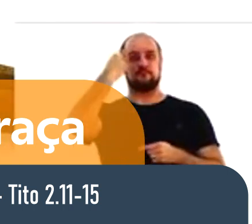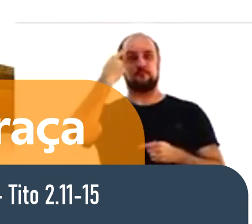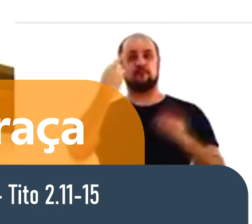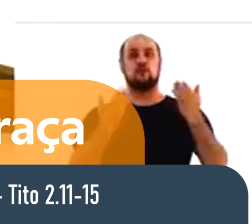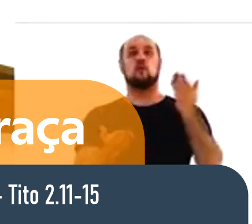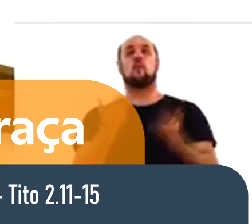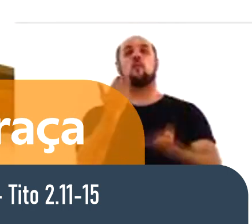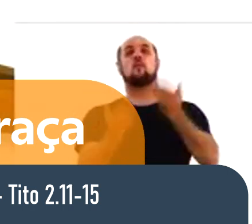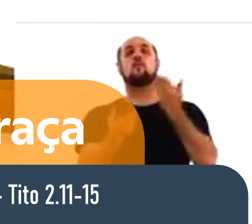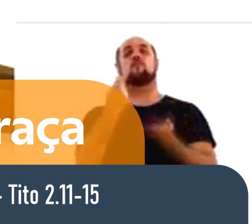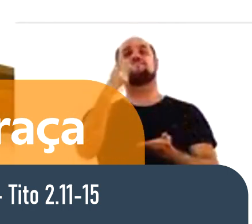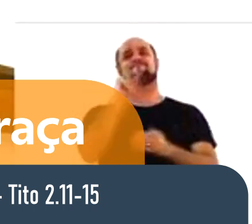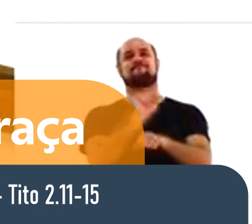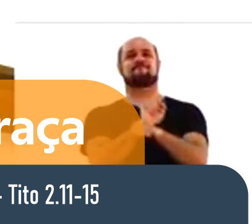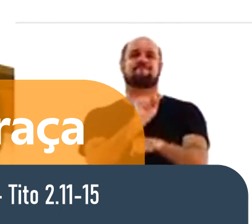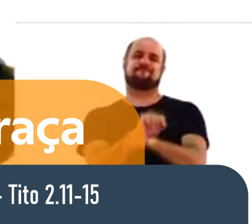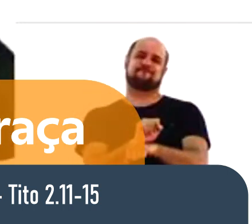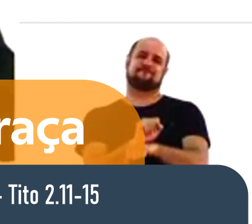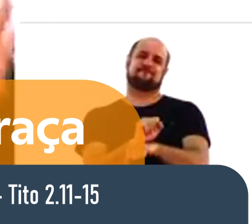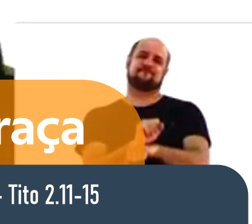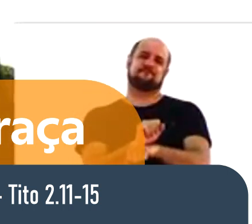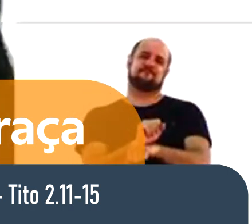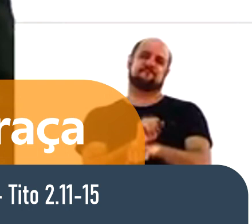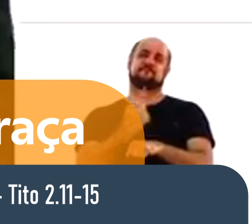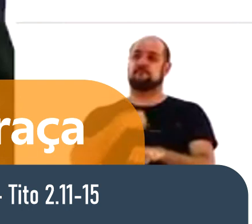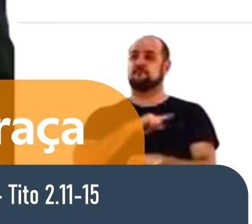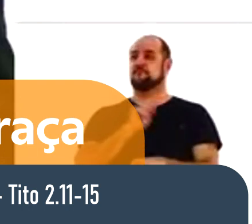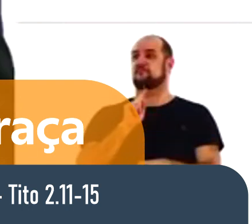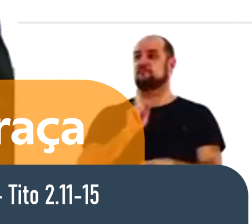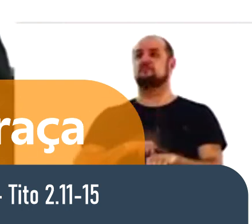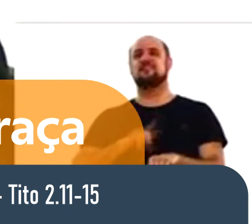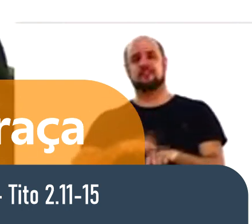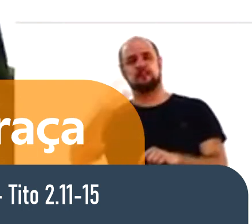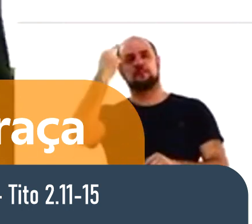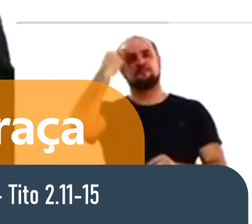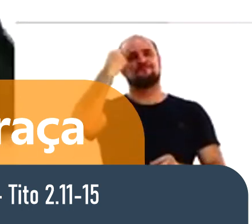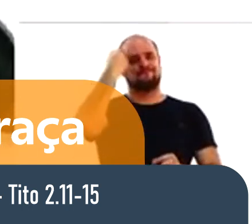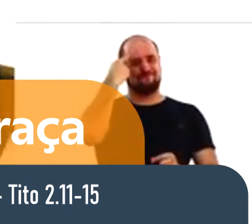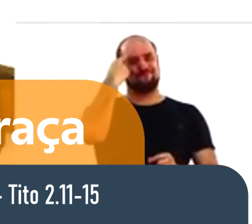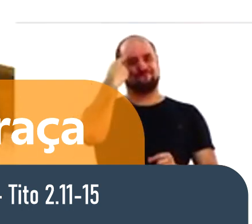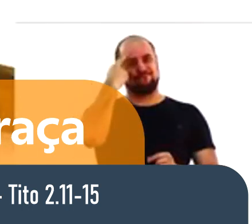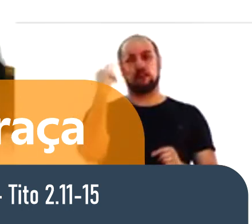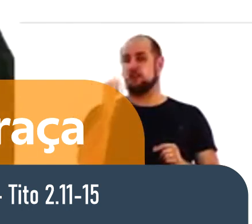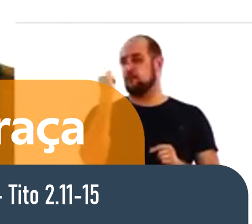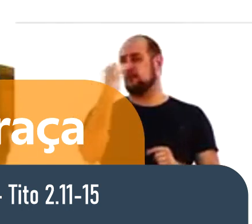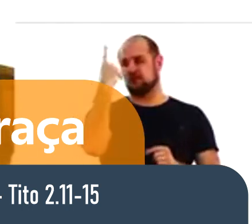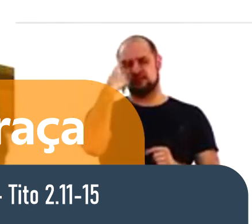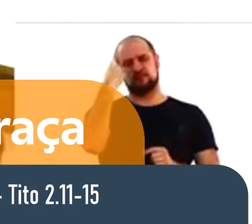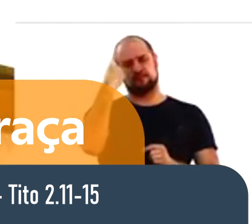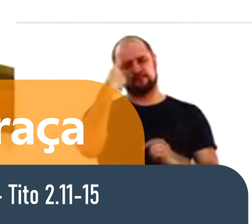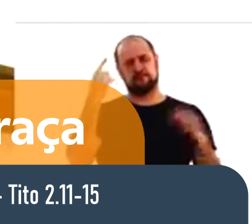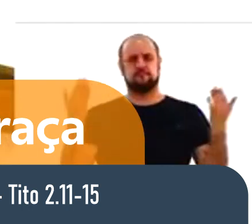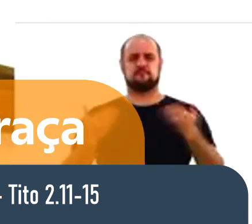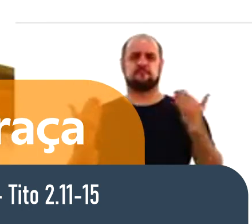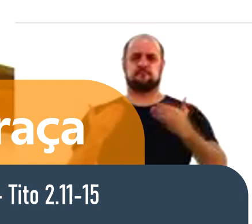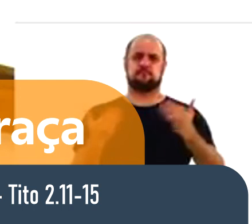é a sua esperança. Nós estamos em um tempo de muitas reflexões. A reflexão que eu gostaria de trazer para você